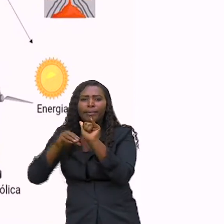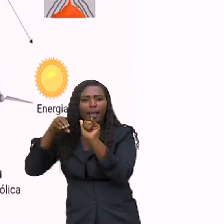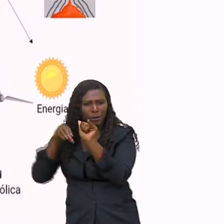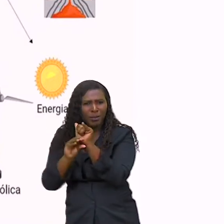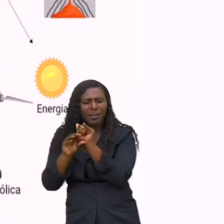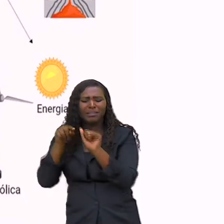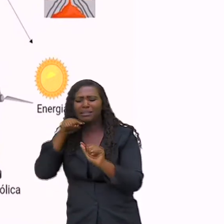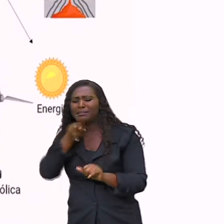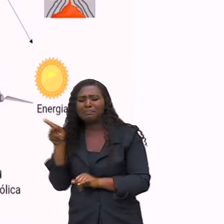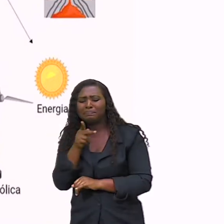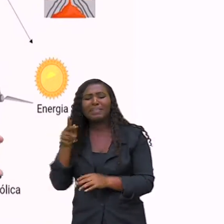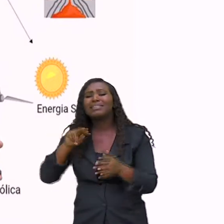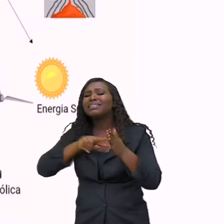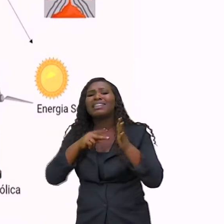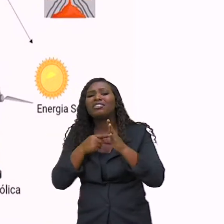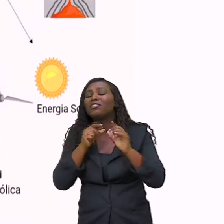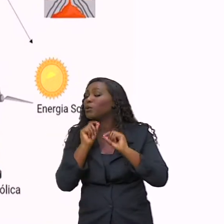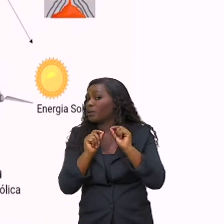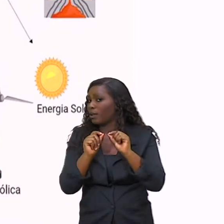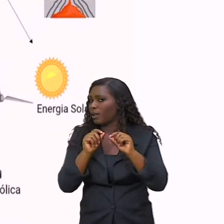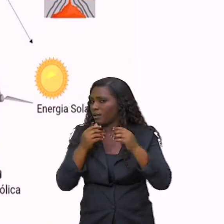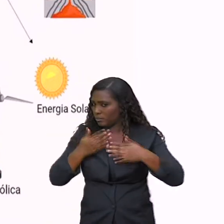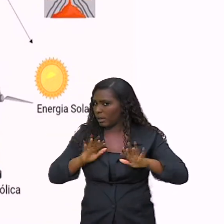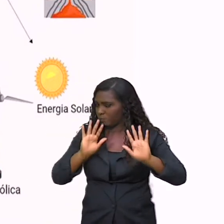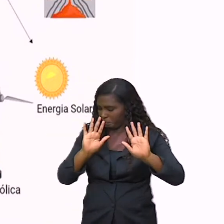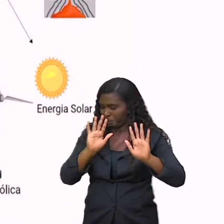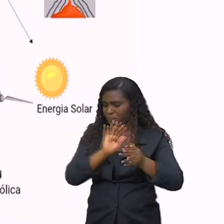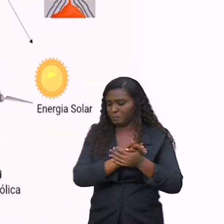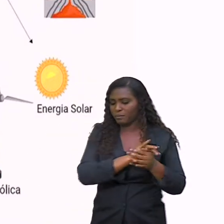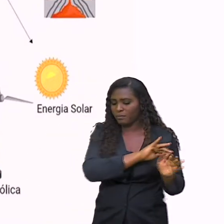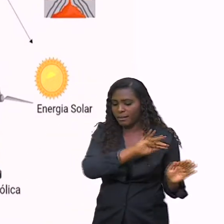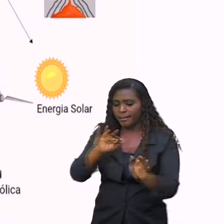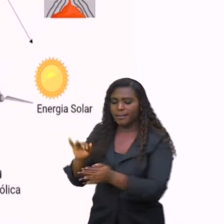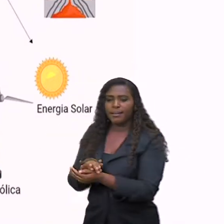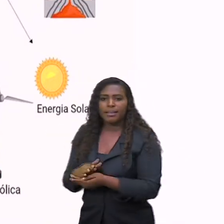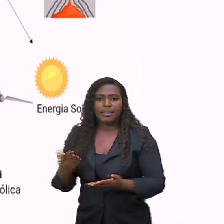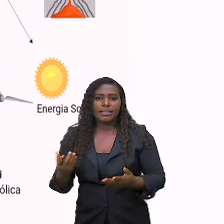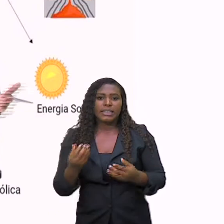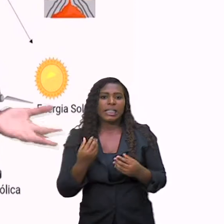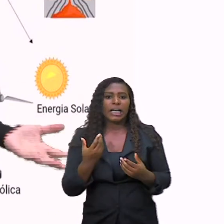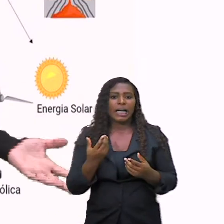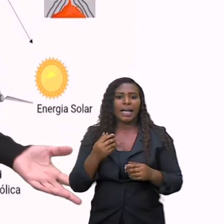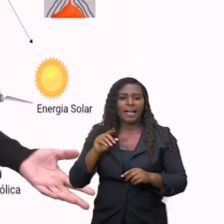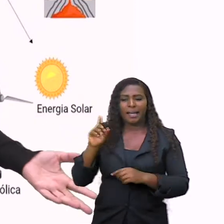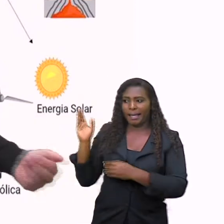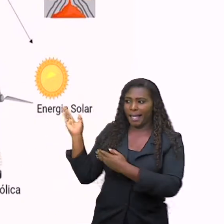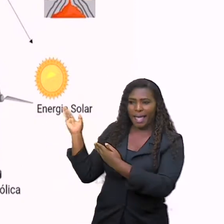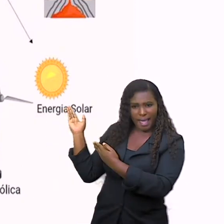regenerar na natureza e, por isso, não causam problemas ambientais e